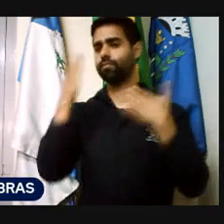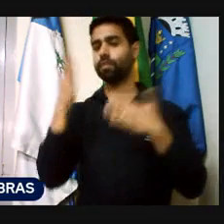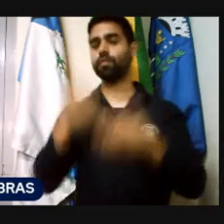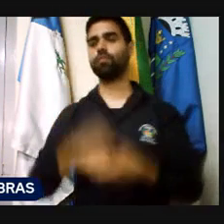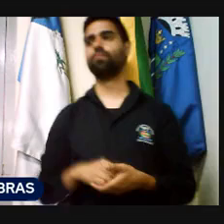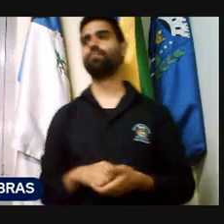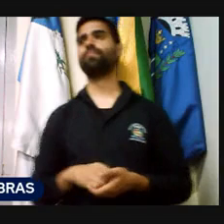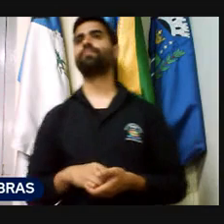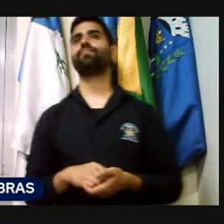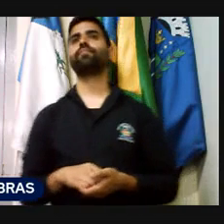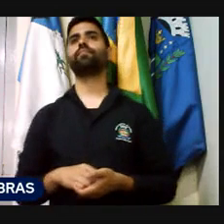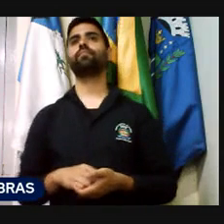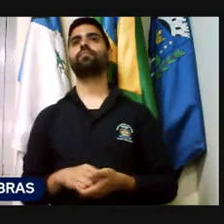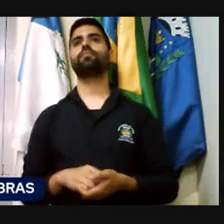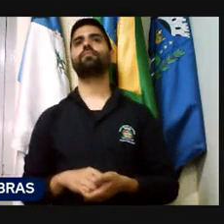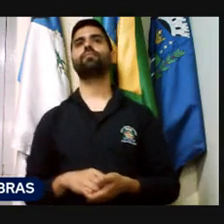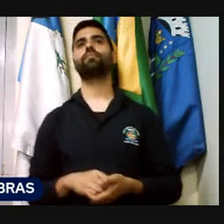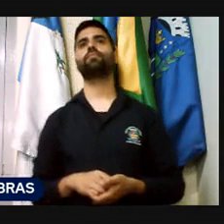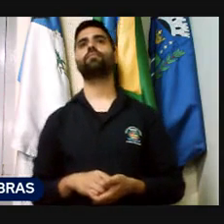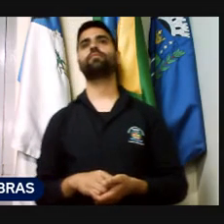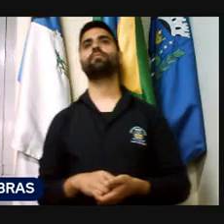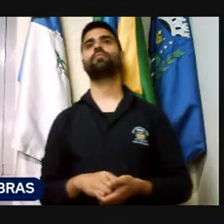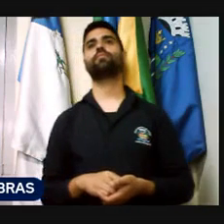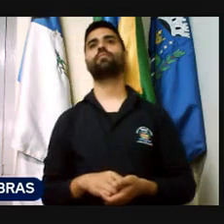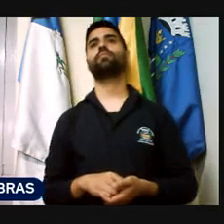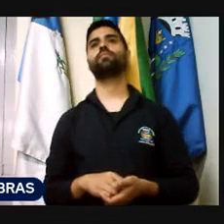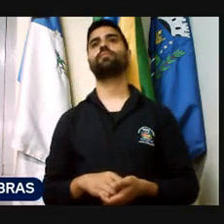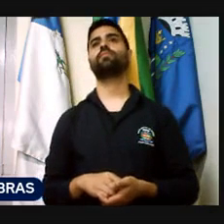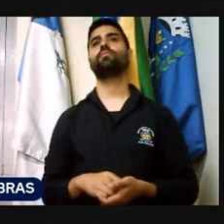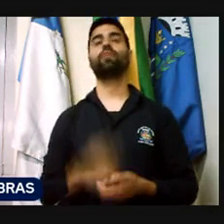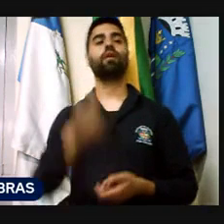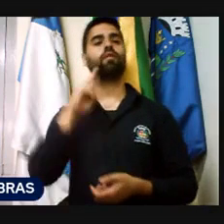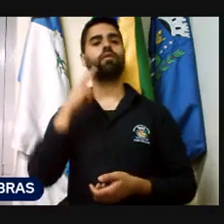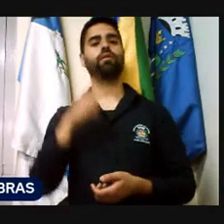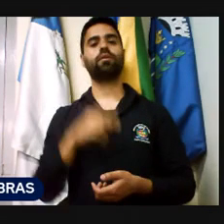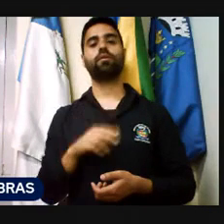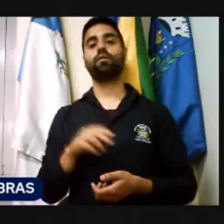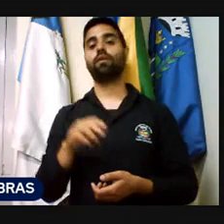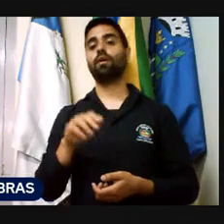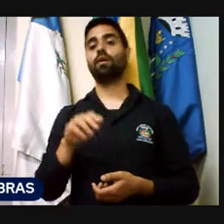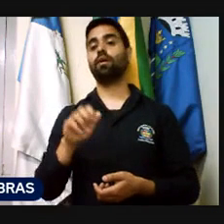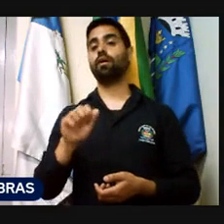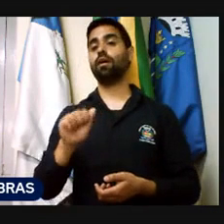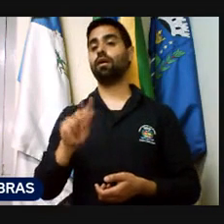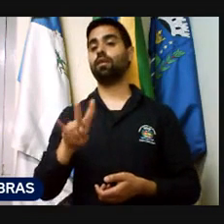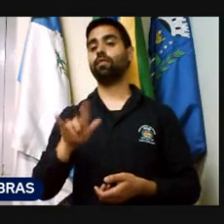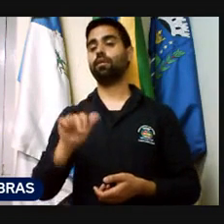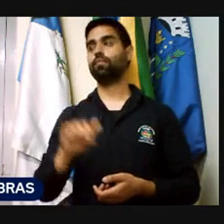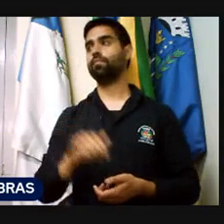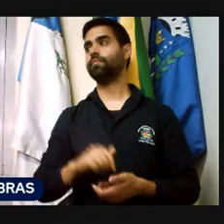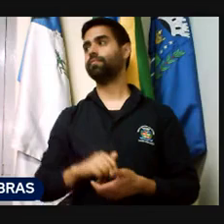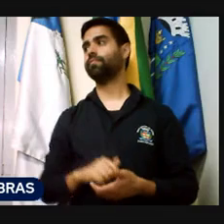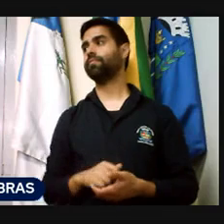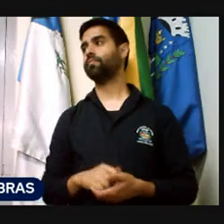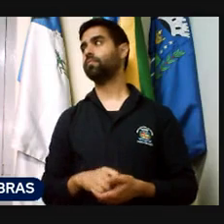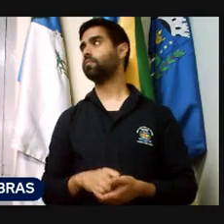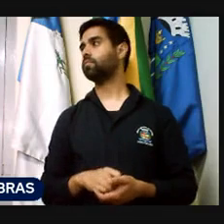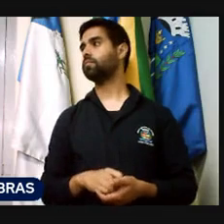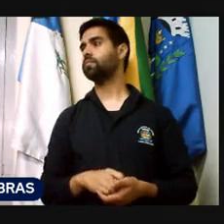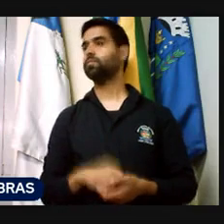já agradecemos. Sala das sessões, 9 de novembro de 2021, vereador Eduardo Ávila.